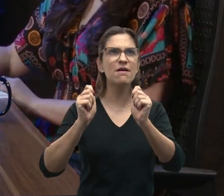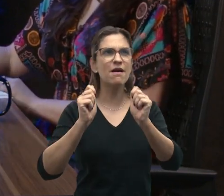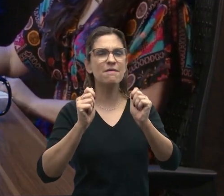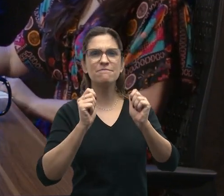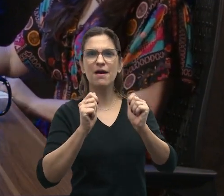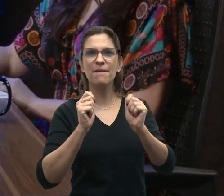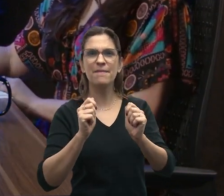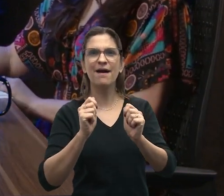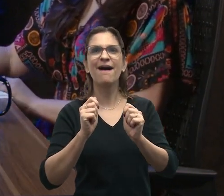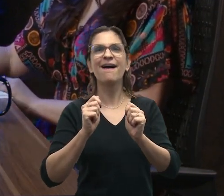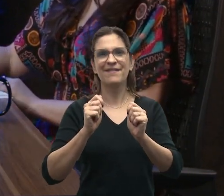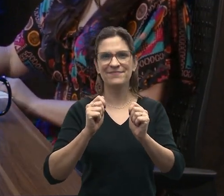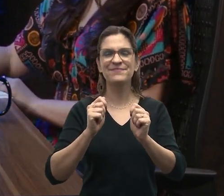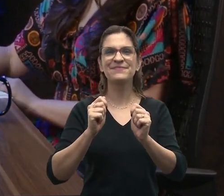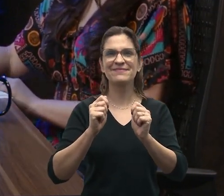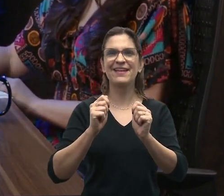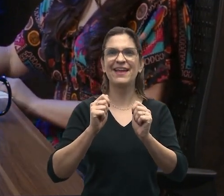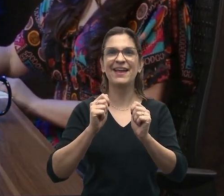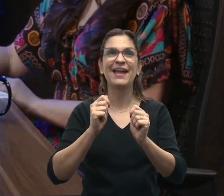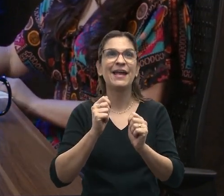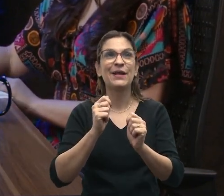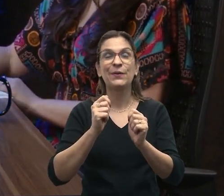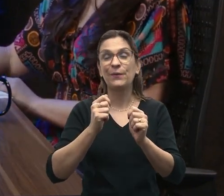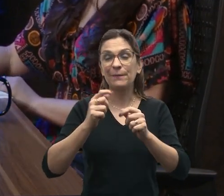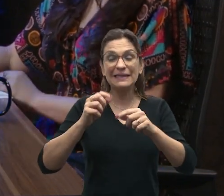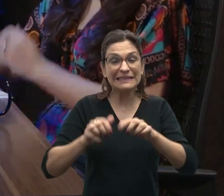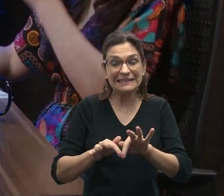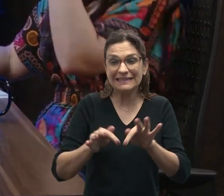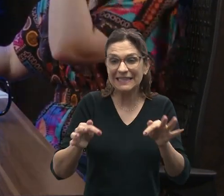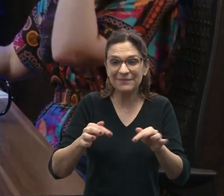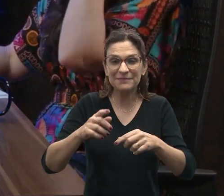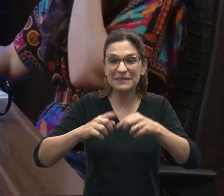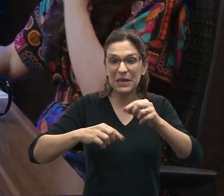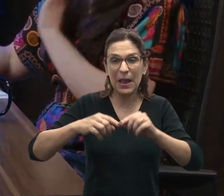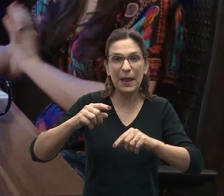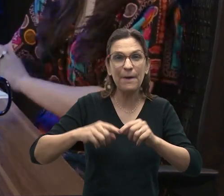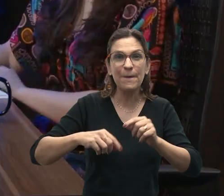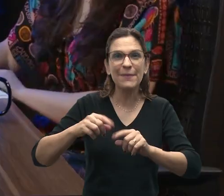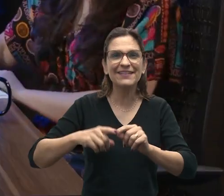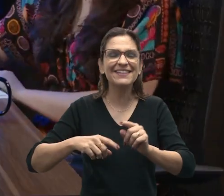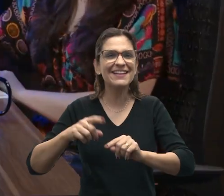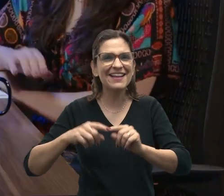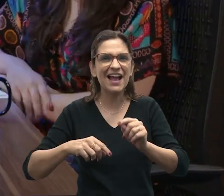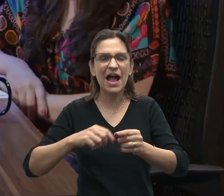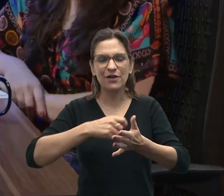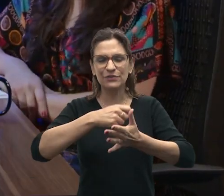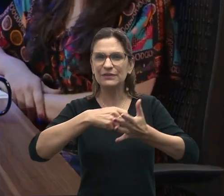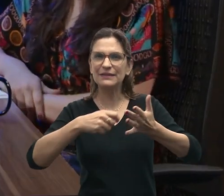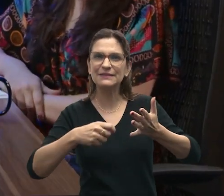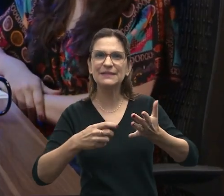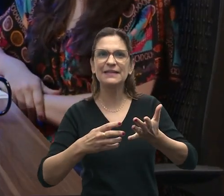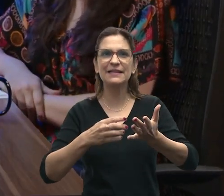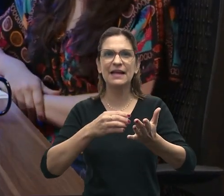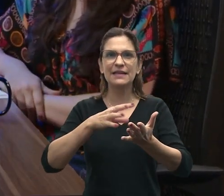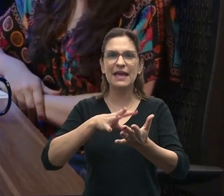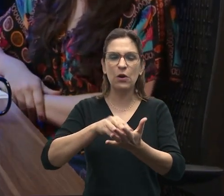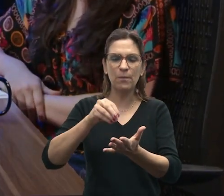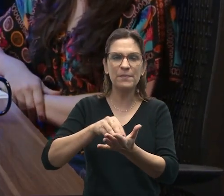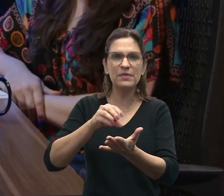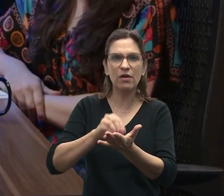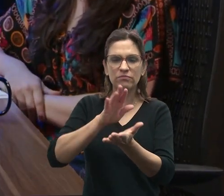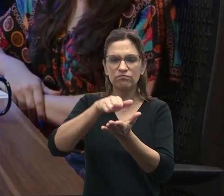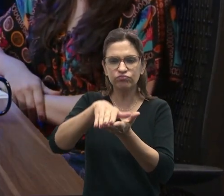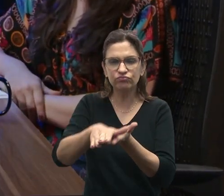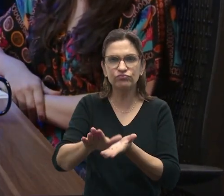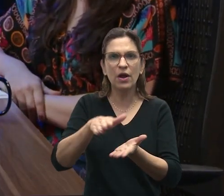num negócio que quase ninguém conhece hoje, que chama mimeógrafo. Não conheço. Não conhece? Não. É uma maquininha que